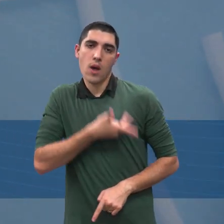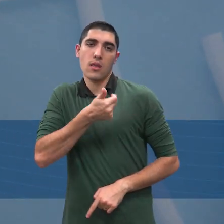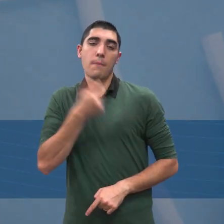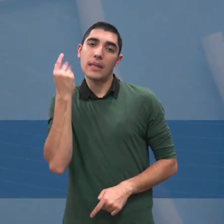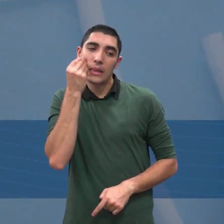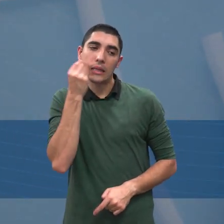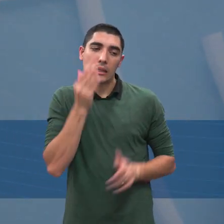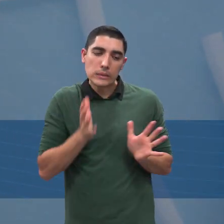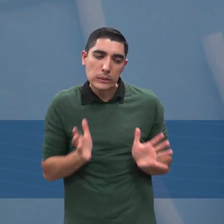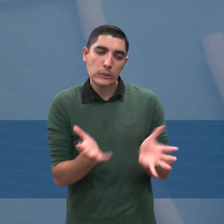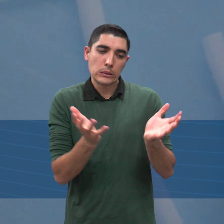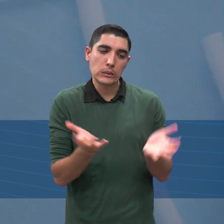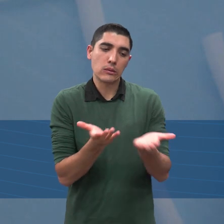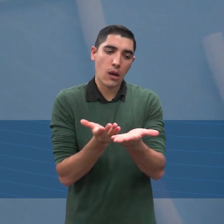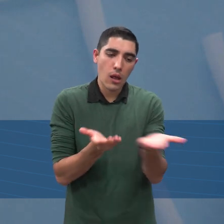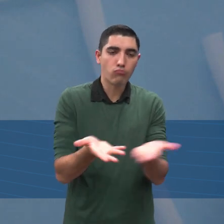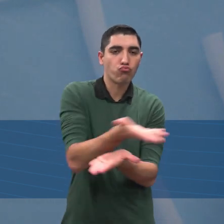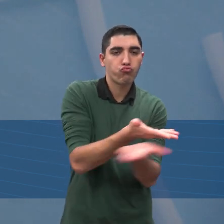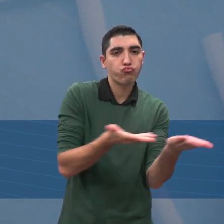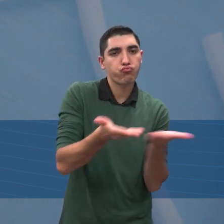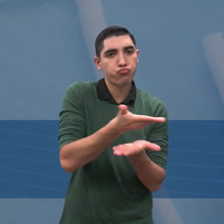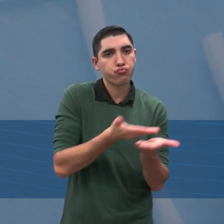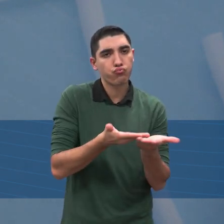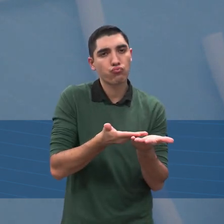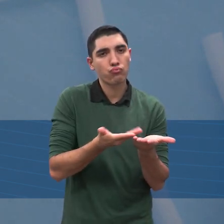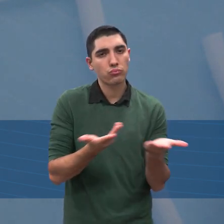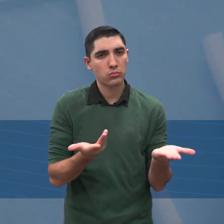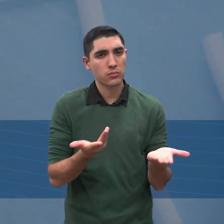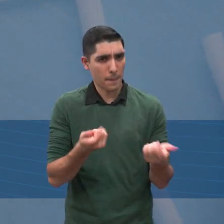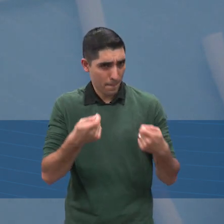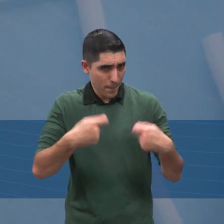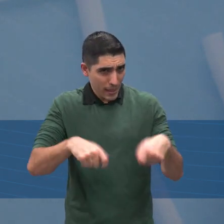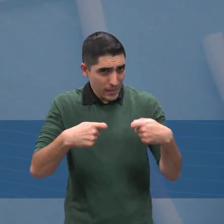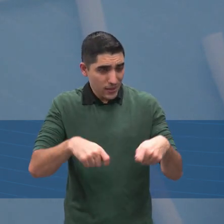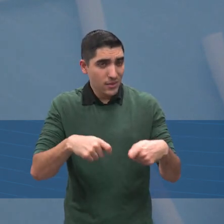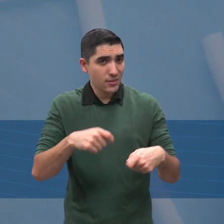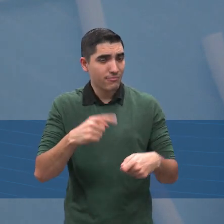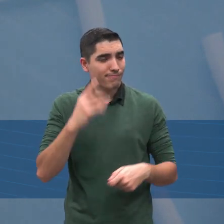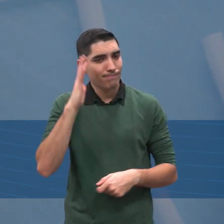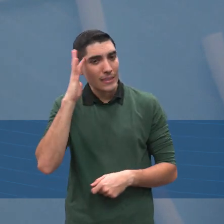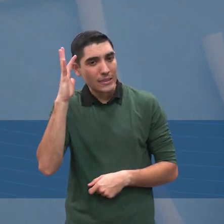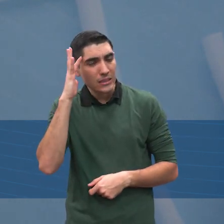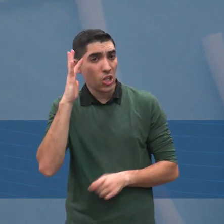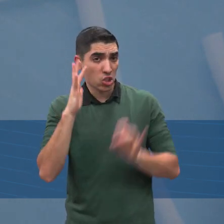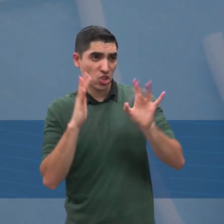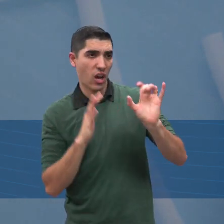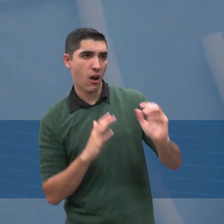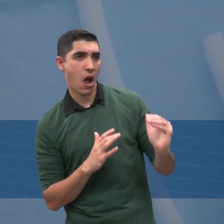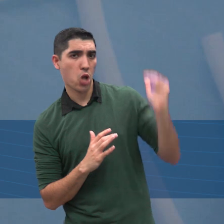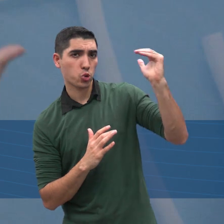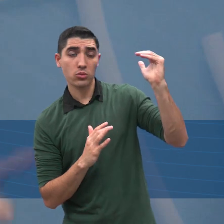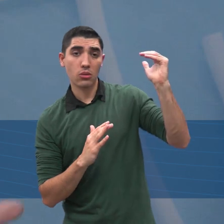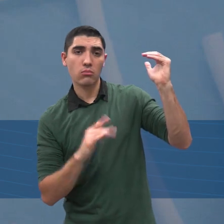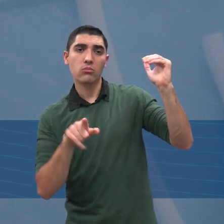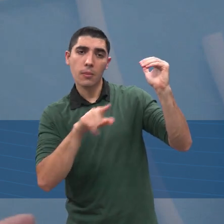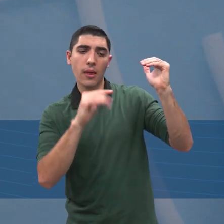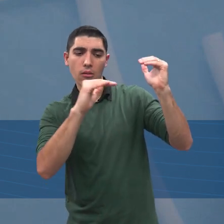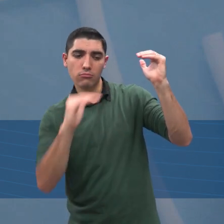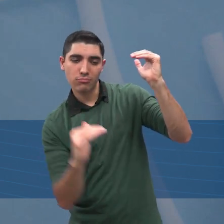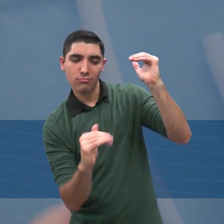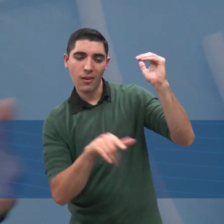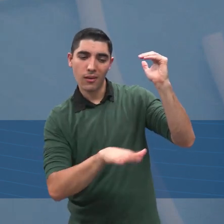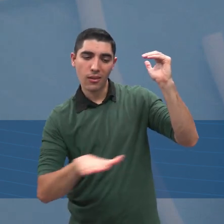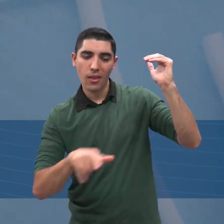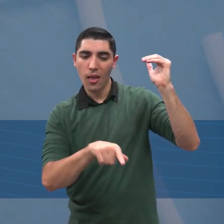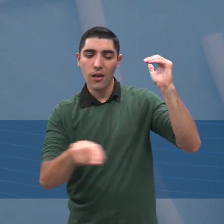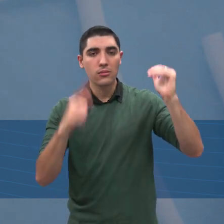incentivar essa interação também entre elas, né? Uma coisa que a gente precisa pensar não só para os adultos, mas para esses adultos do